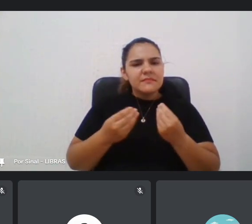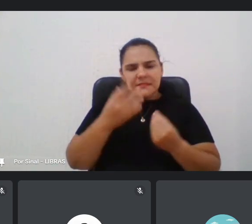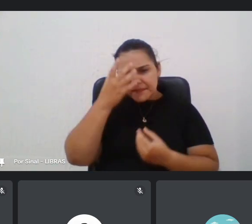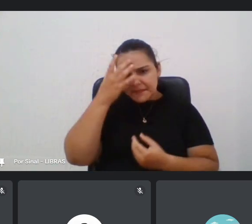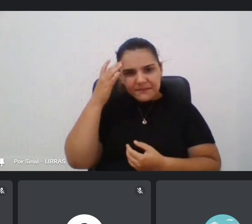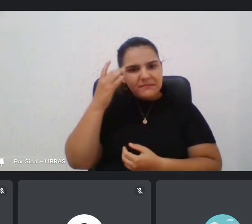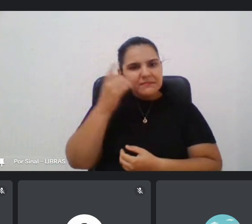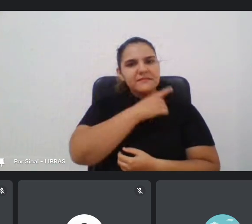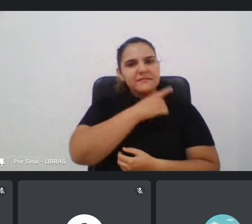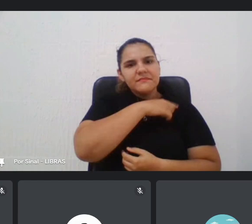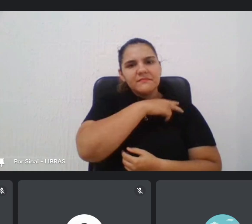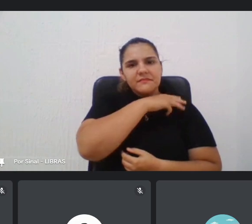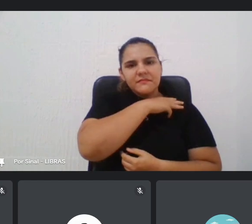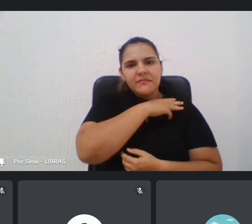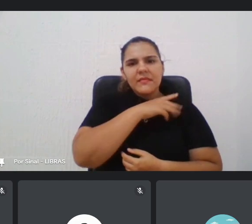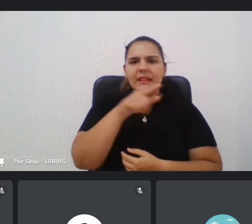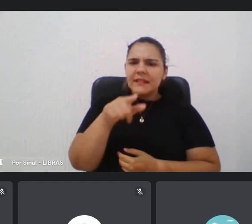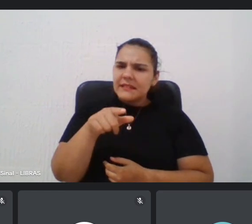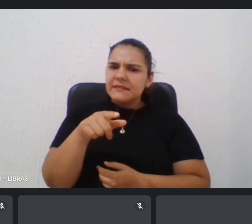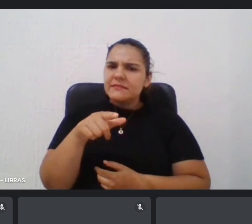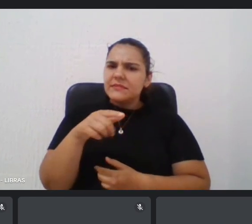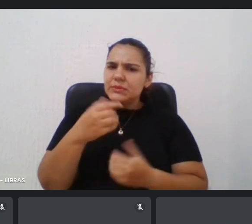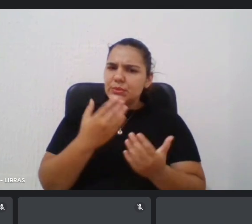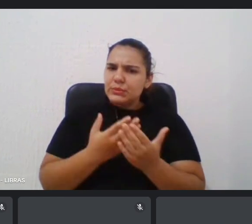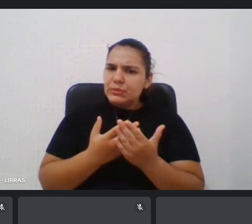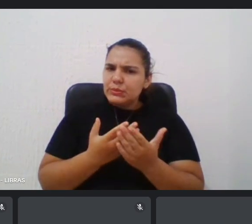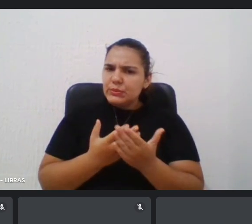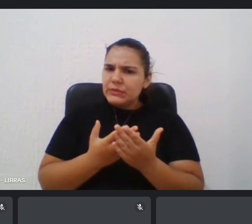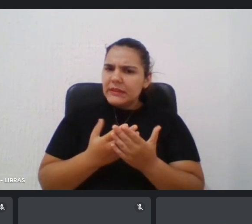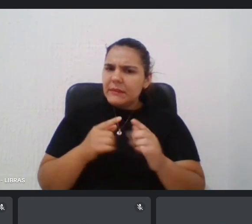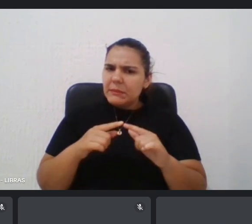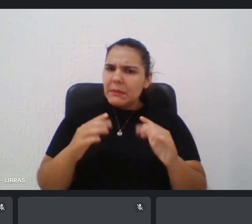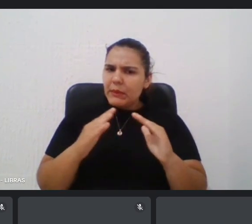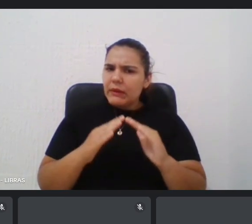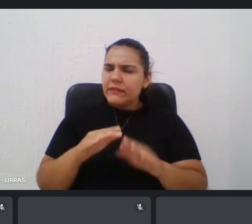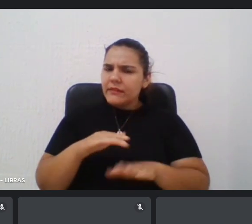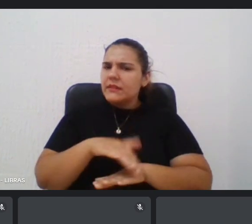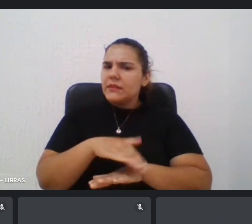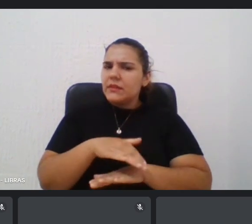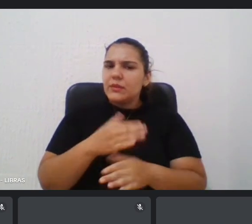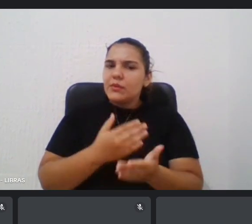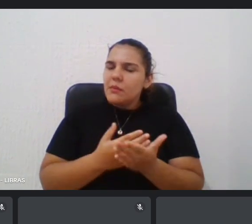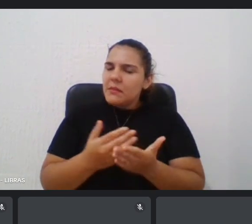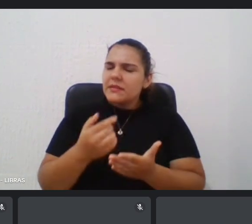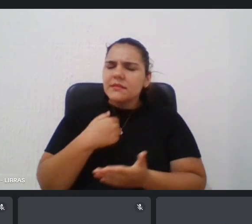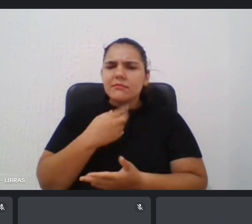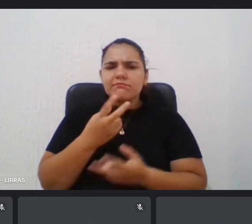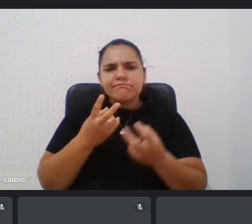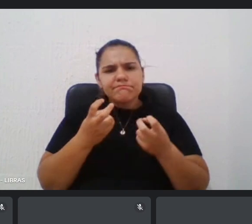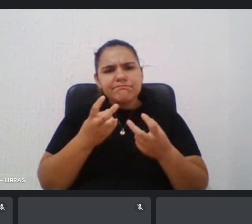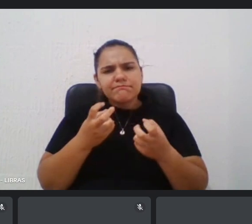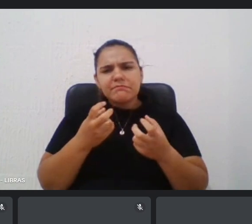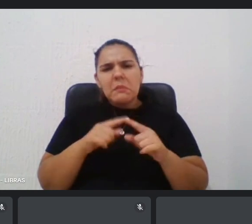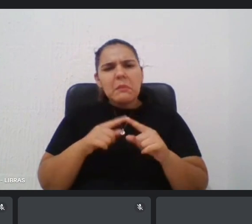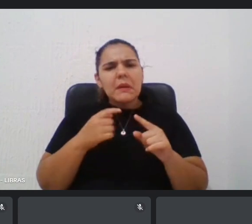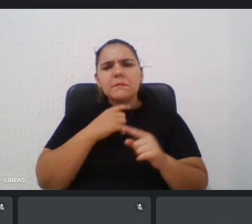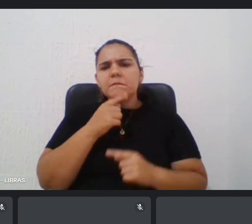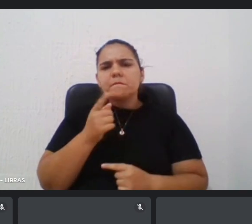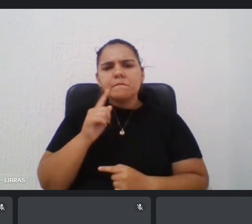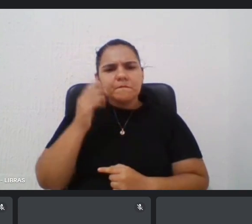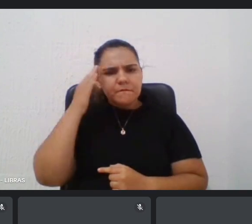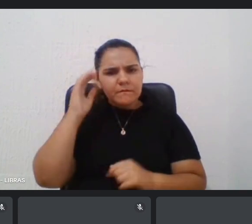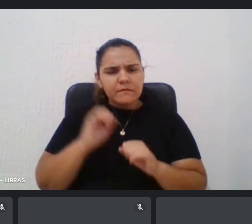pessoa em situação de rua? E assim, no começo eu não conseguia entender. o que tinha? Como ele fazia essa logística dele.